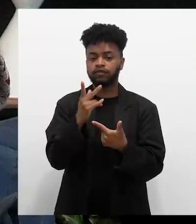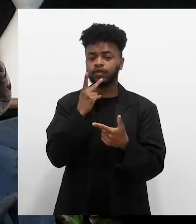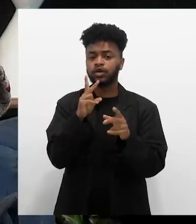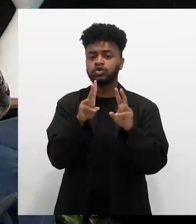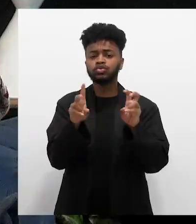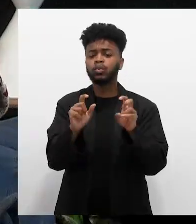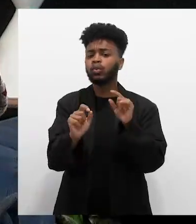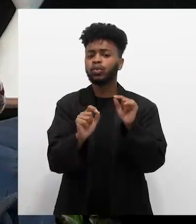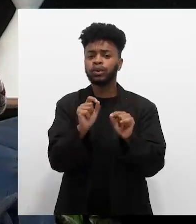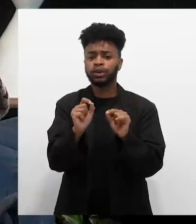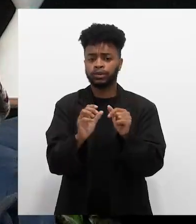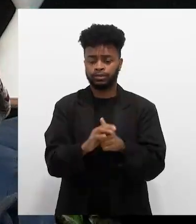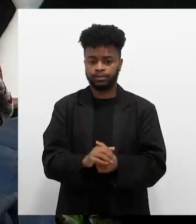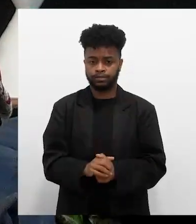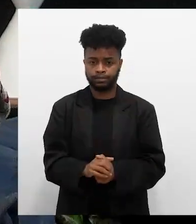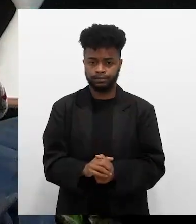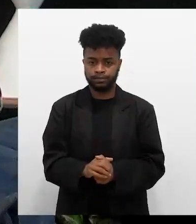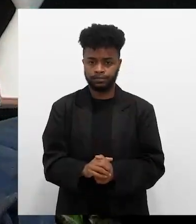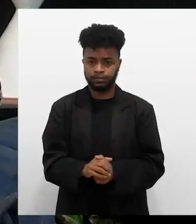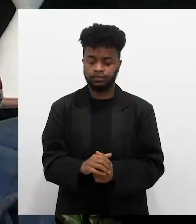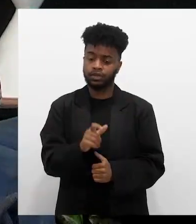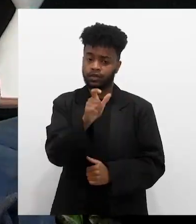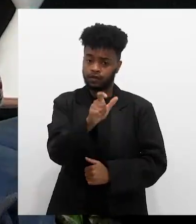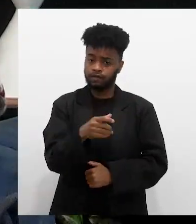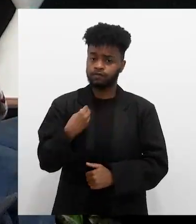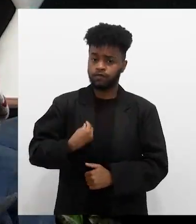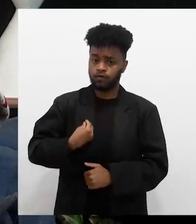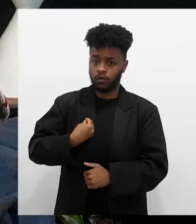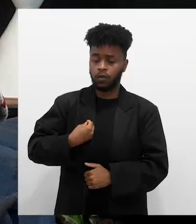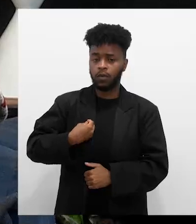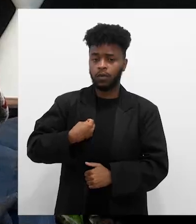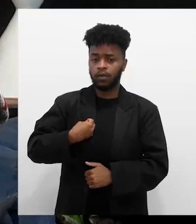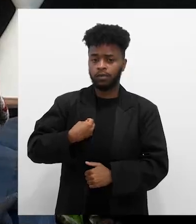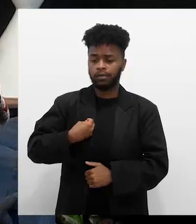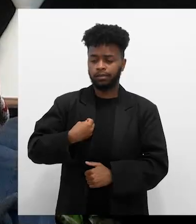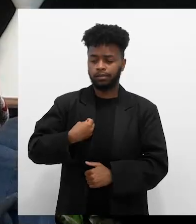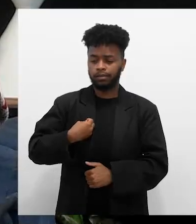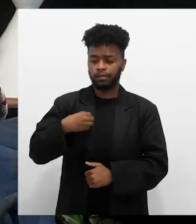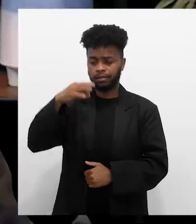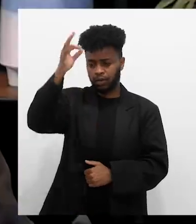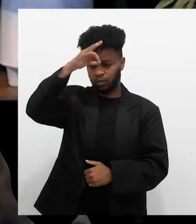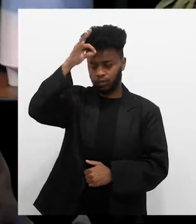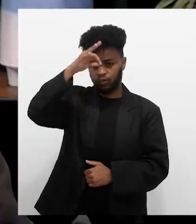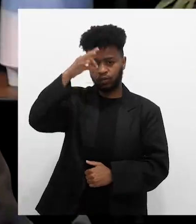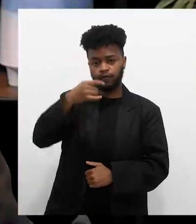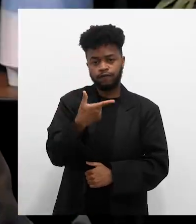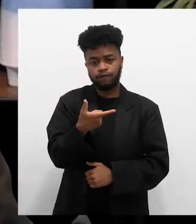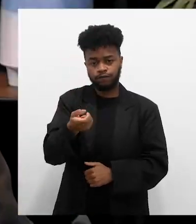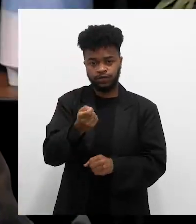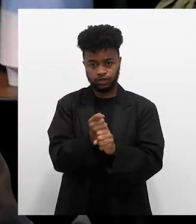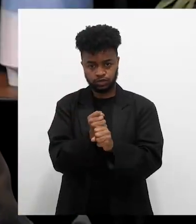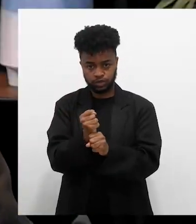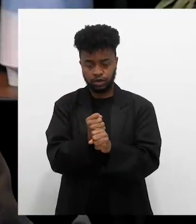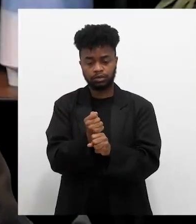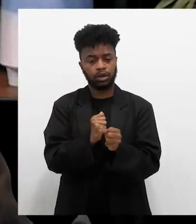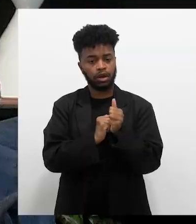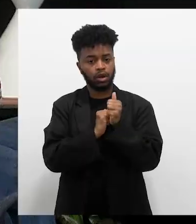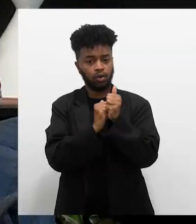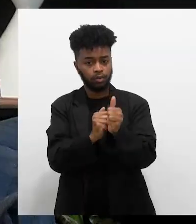falando sobre o quê? Bem, ele viveu muito tempo no Peru, 20 anos, acompanhou tudo